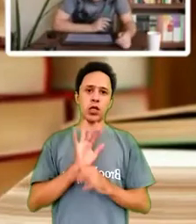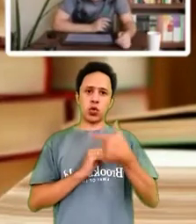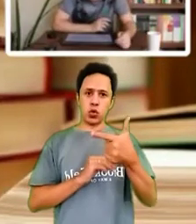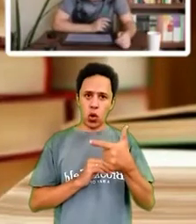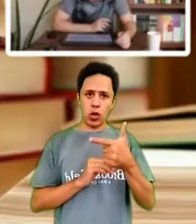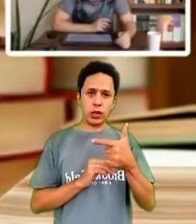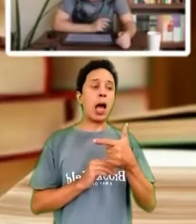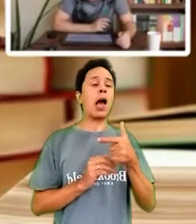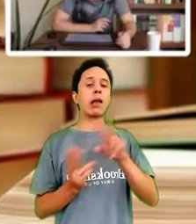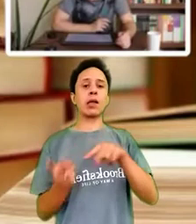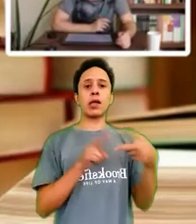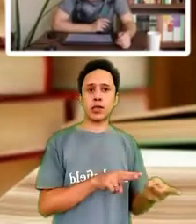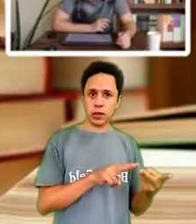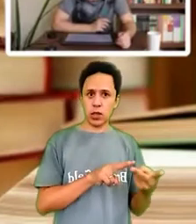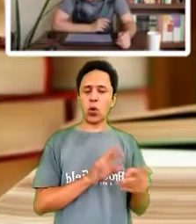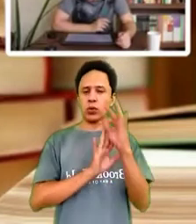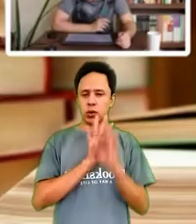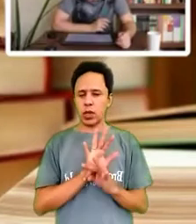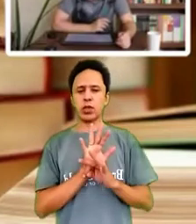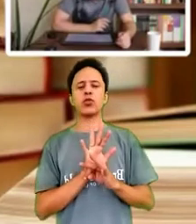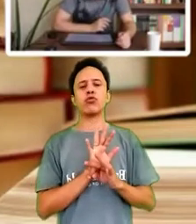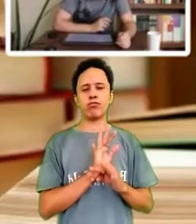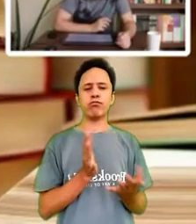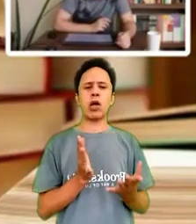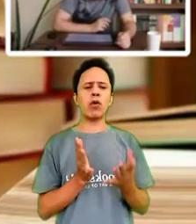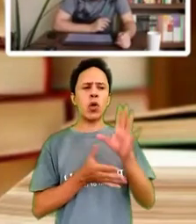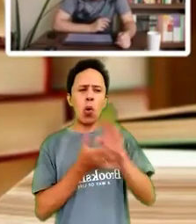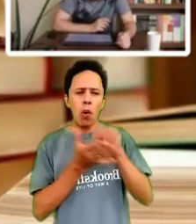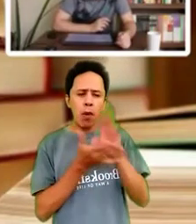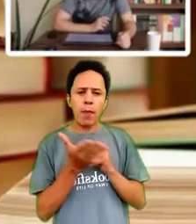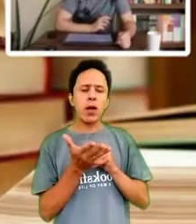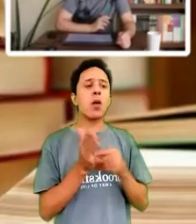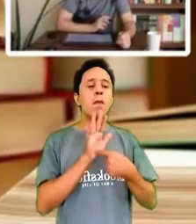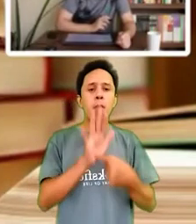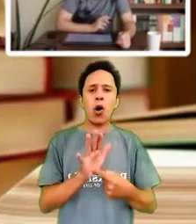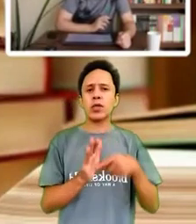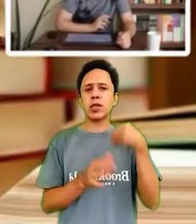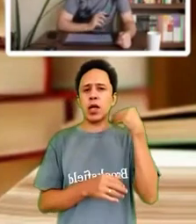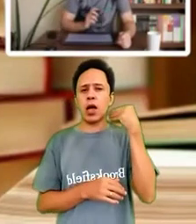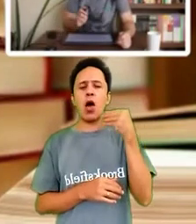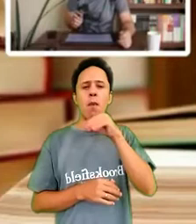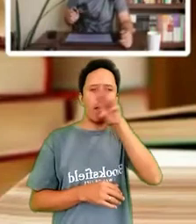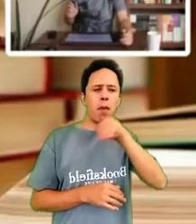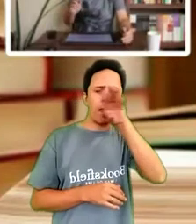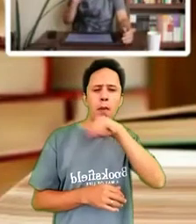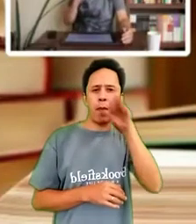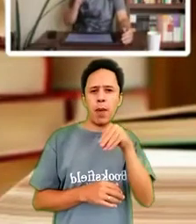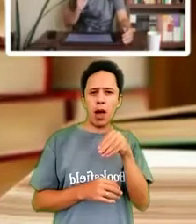é a transcrição de uma parte da entrevista da surfista Maia Gabeira. Transcreva a passagem que o texto indica que é um relato oral.